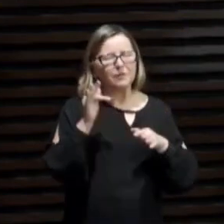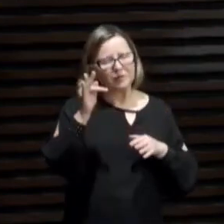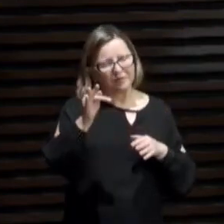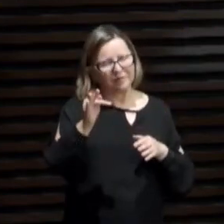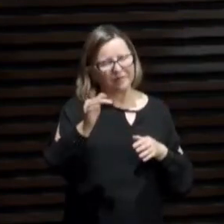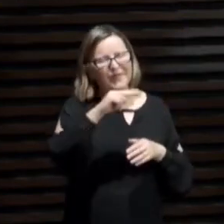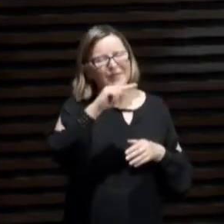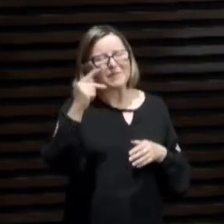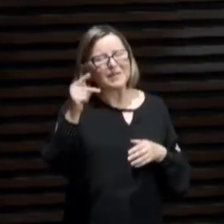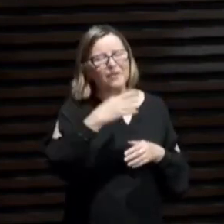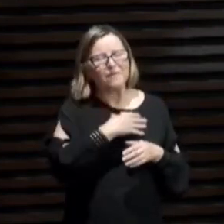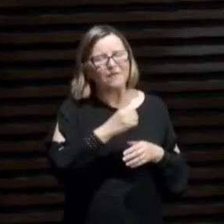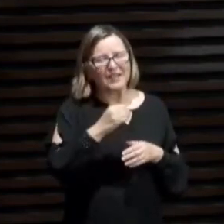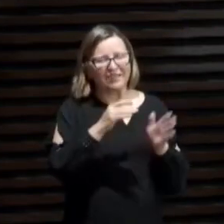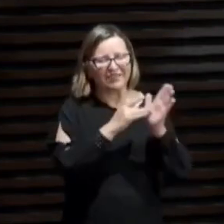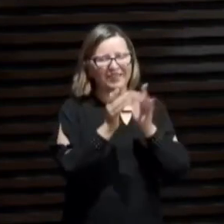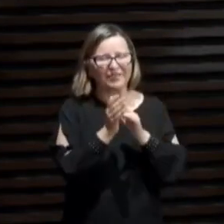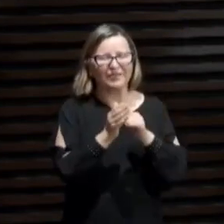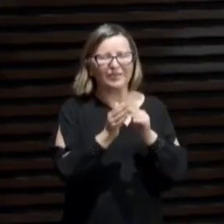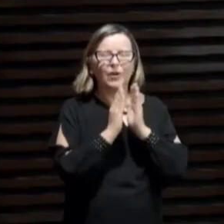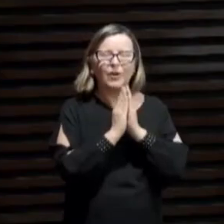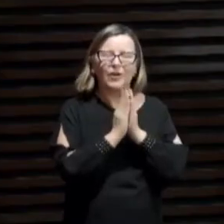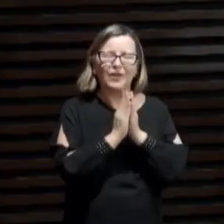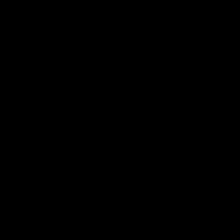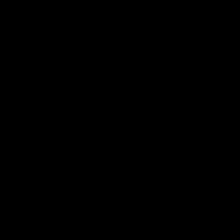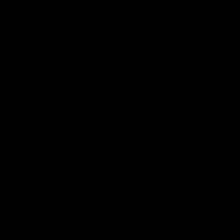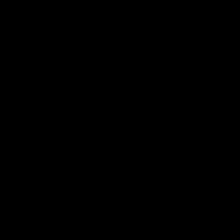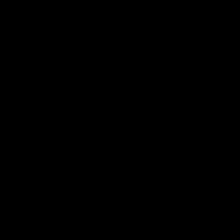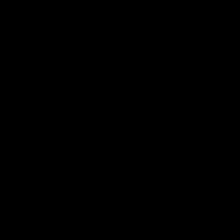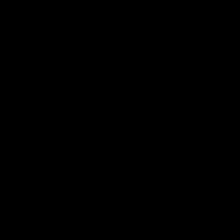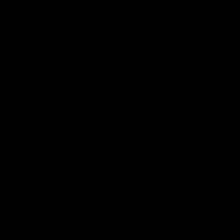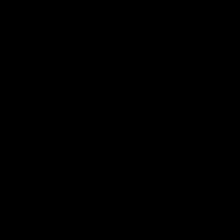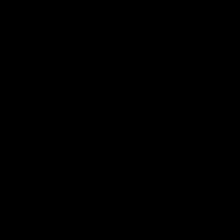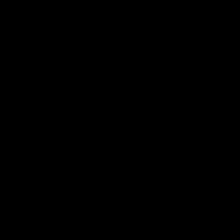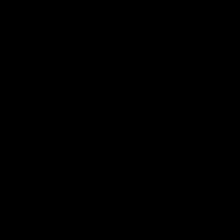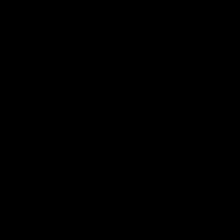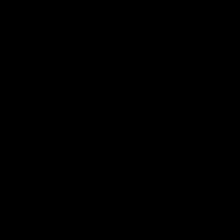no nome do Teu Filho que nós oramos, te entregamos e agradecemos. Amém.